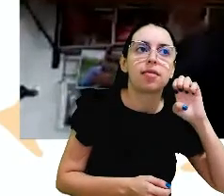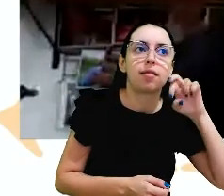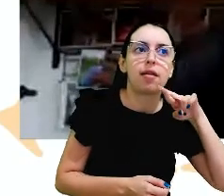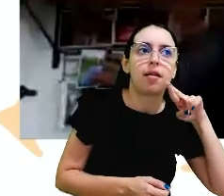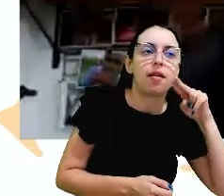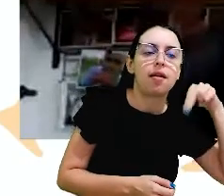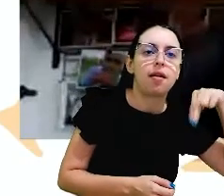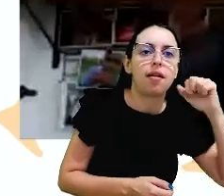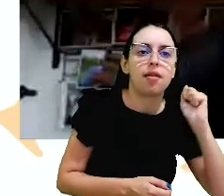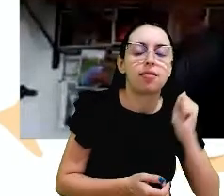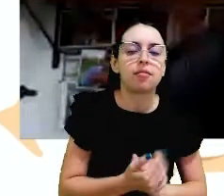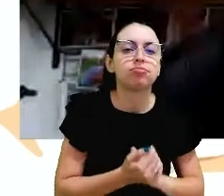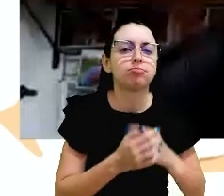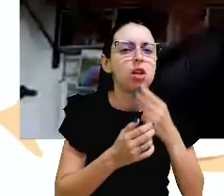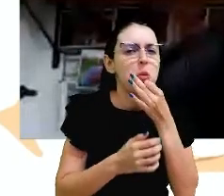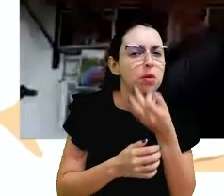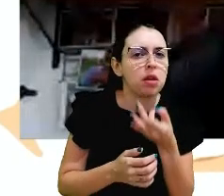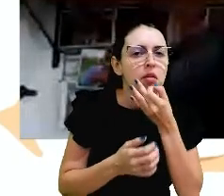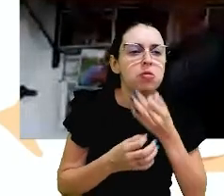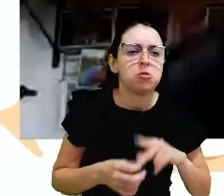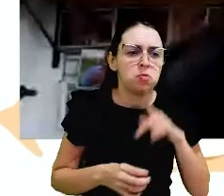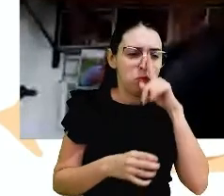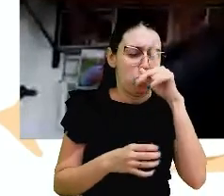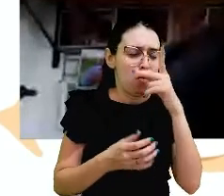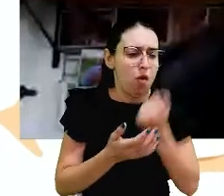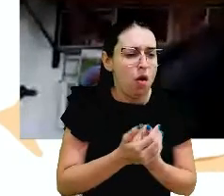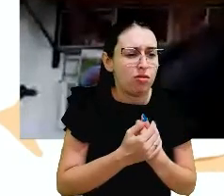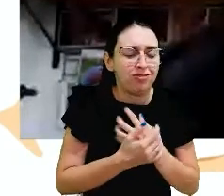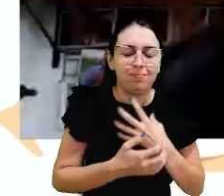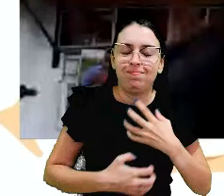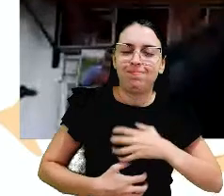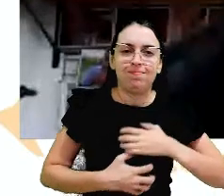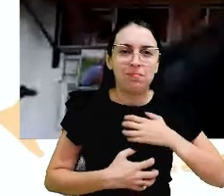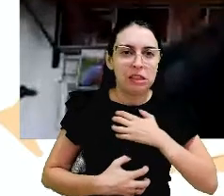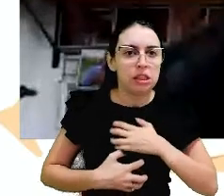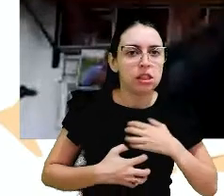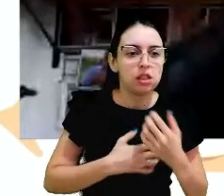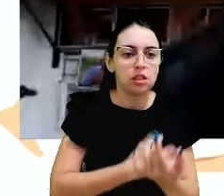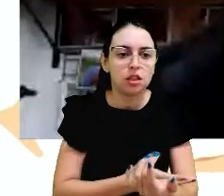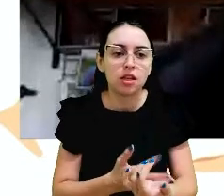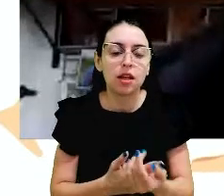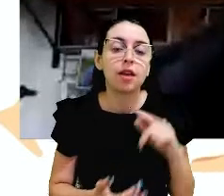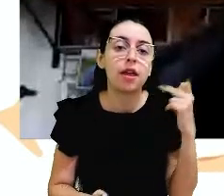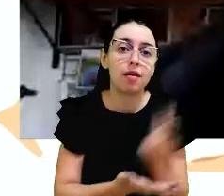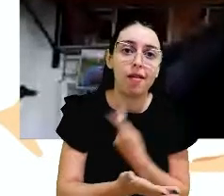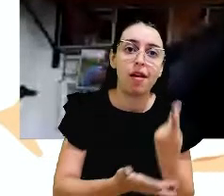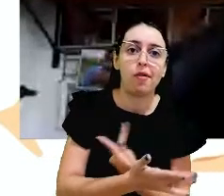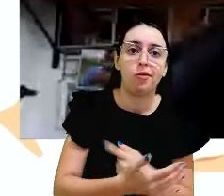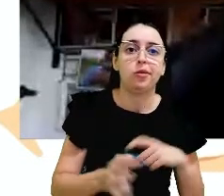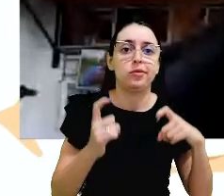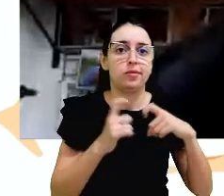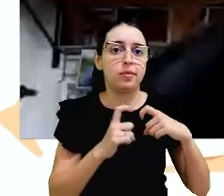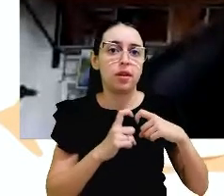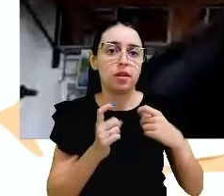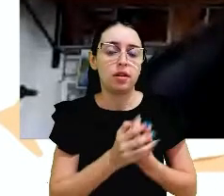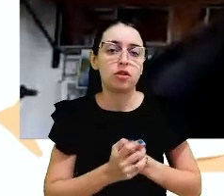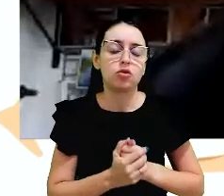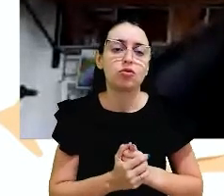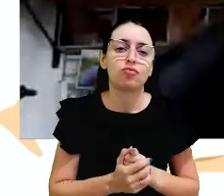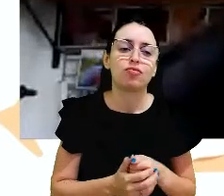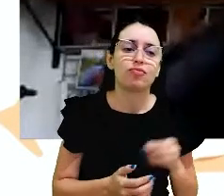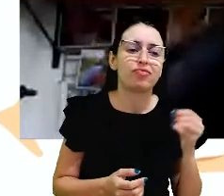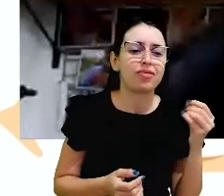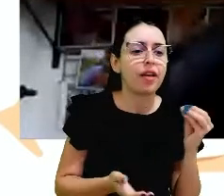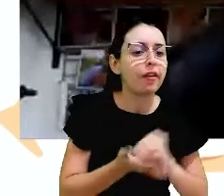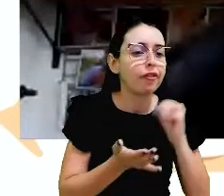como emocionantes, retratam possíveis casos de negligência de profissionais de saúde, destacando, então, a precariedade